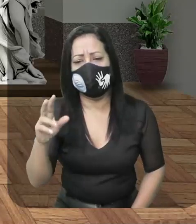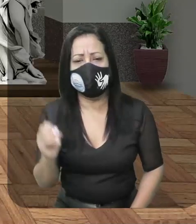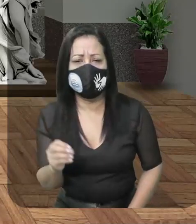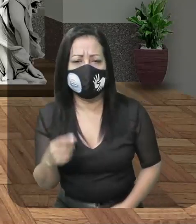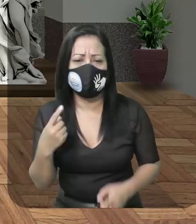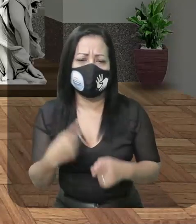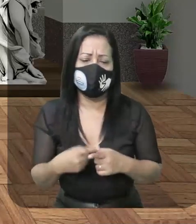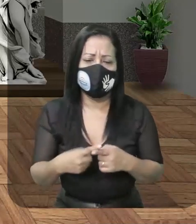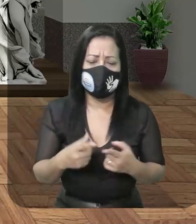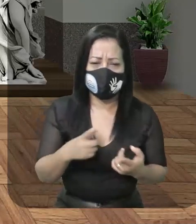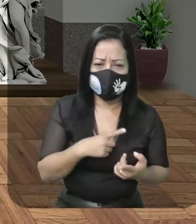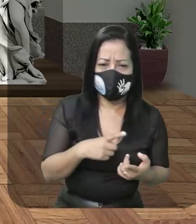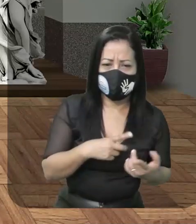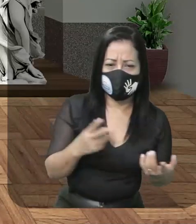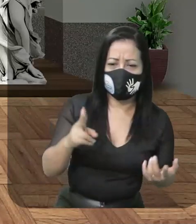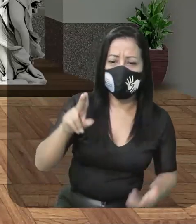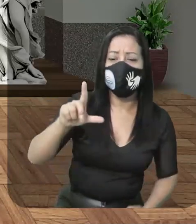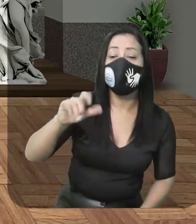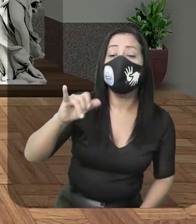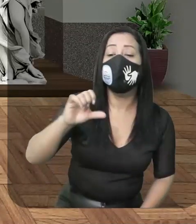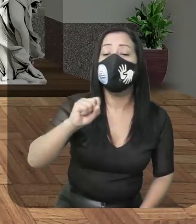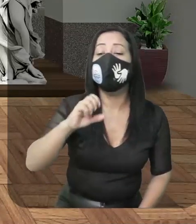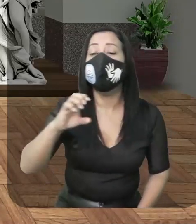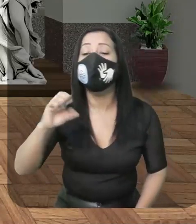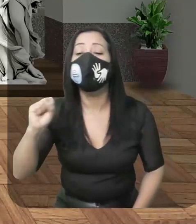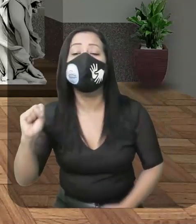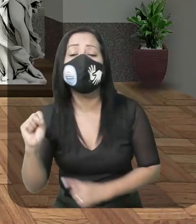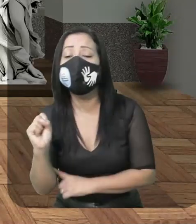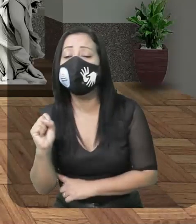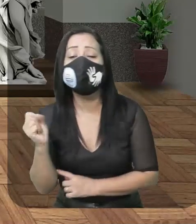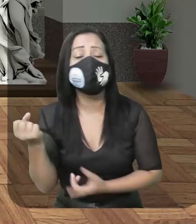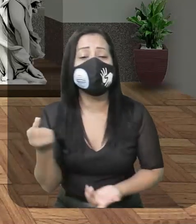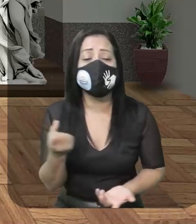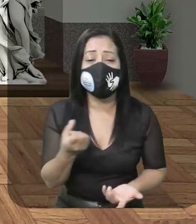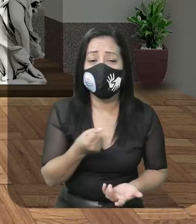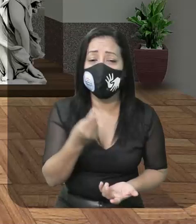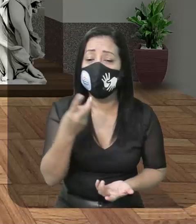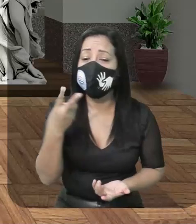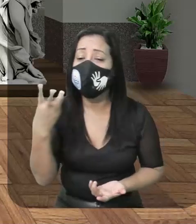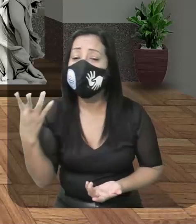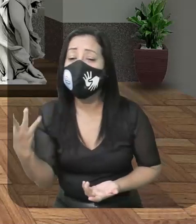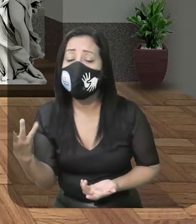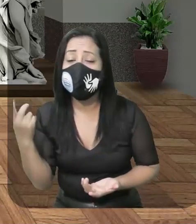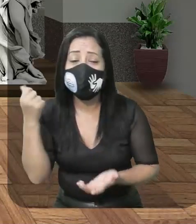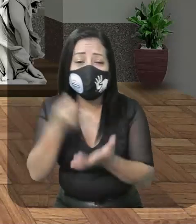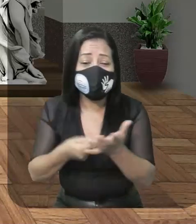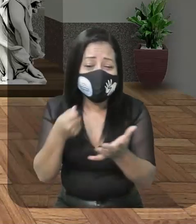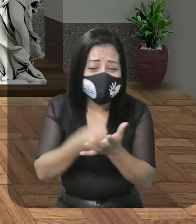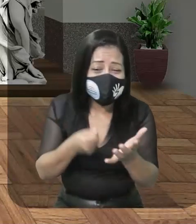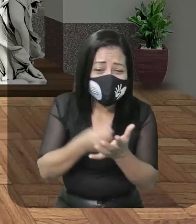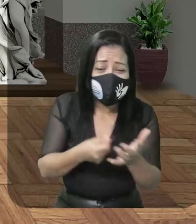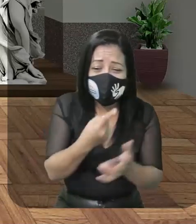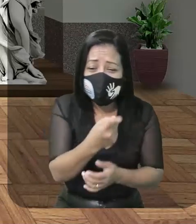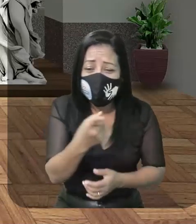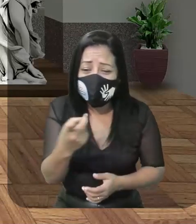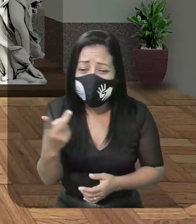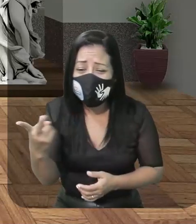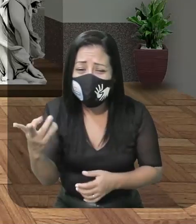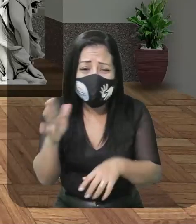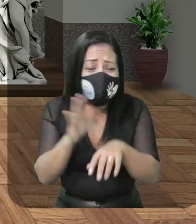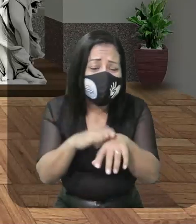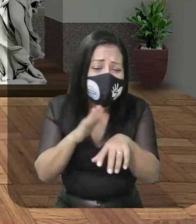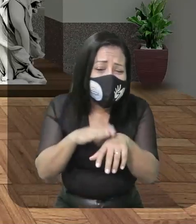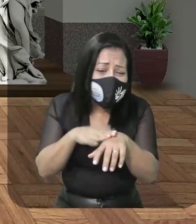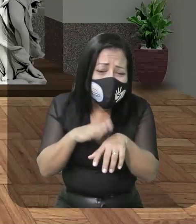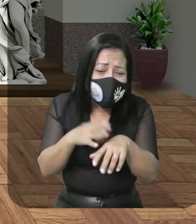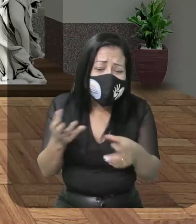uma charge que saiu aí. E aí, Ulisses, com quanto nós vamos enfrentar? É 1 por 1? Ele disse, é um pouquinho mais. 2 por 1?